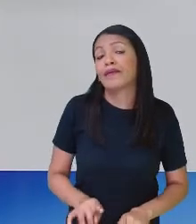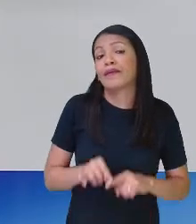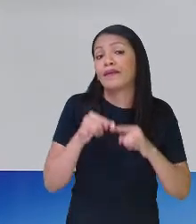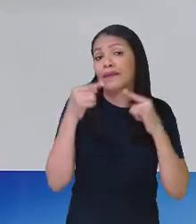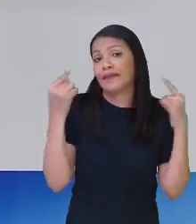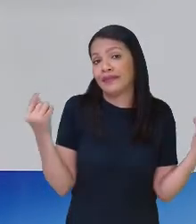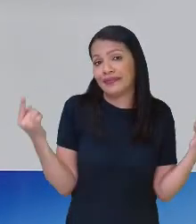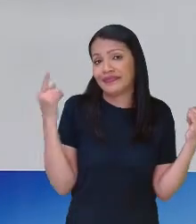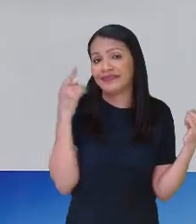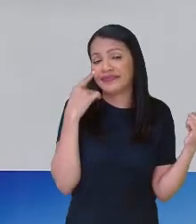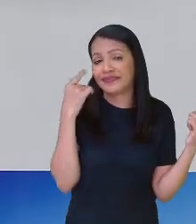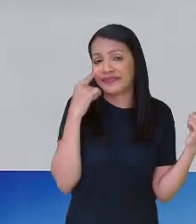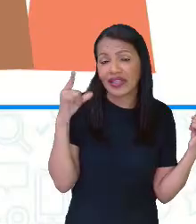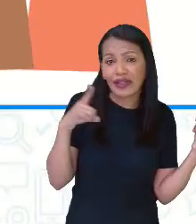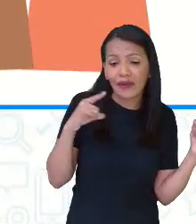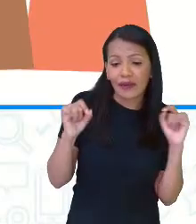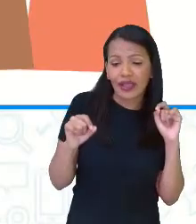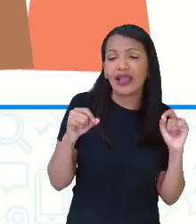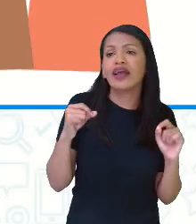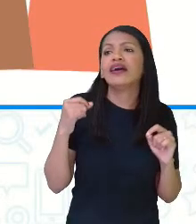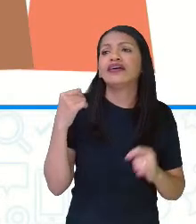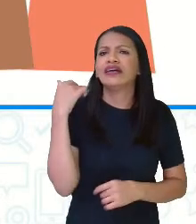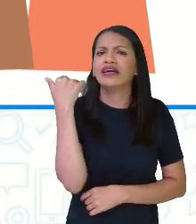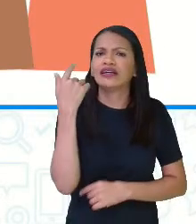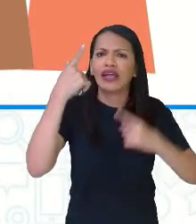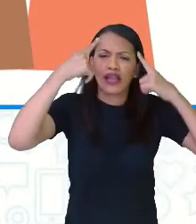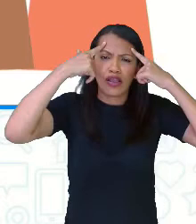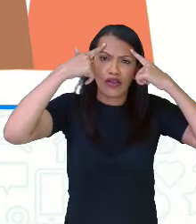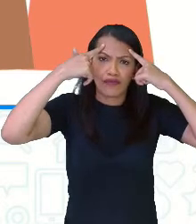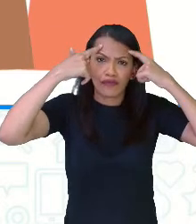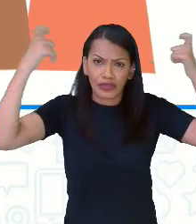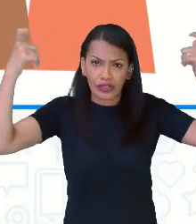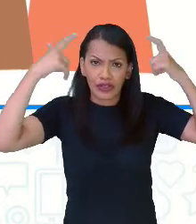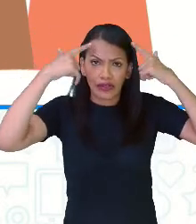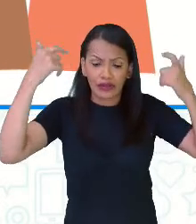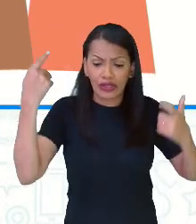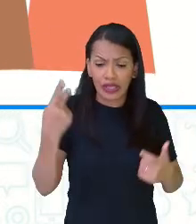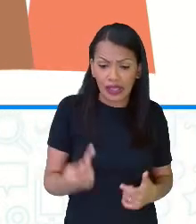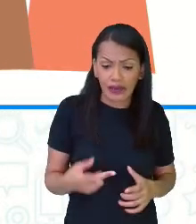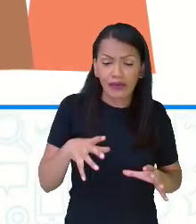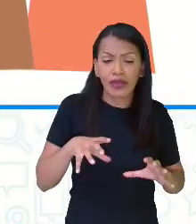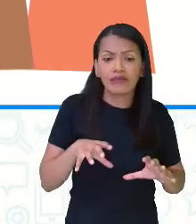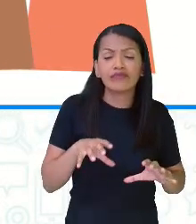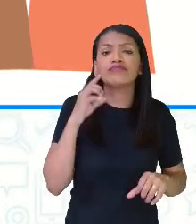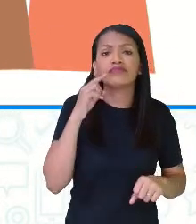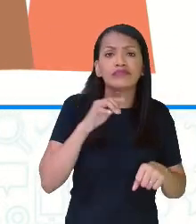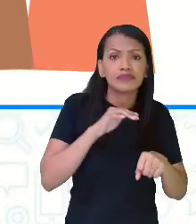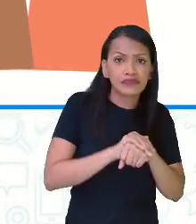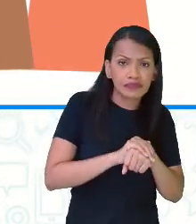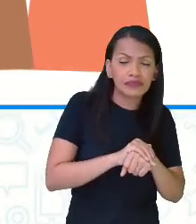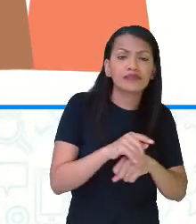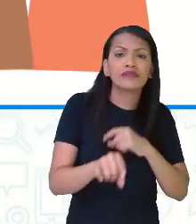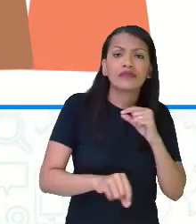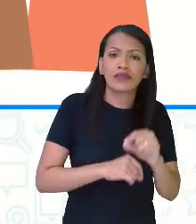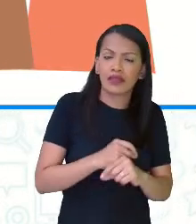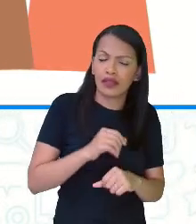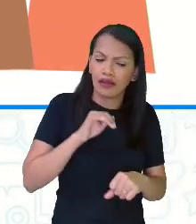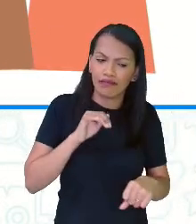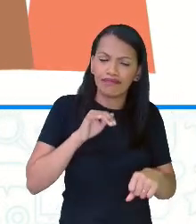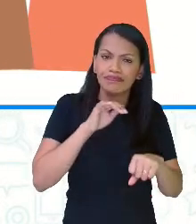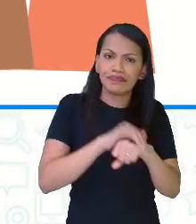Entretanto, a violência legitimada pelo Império, porque a gente aqui era uma colônia, estão lembrados que eu falei já sobre